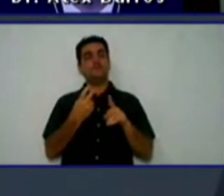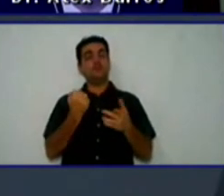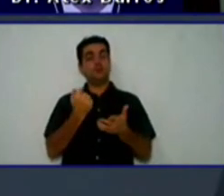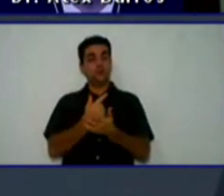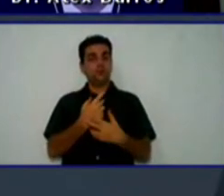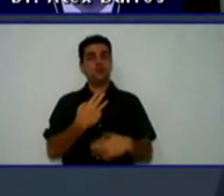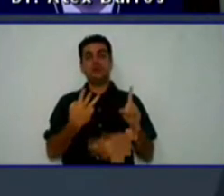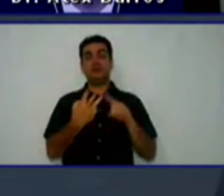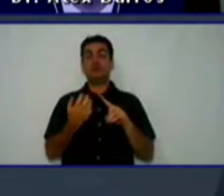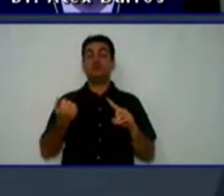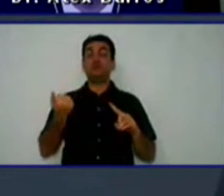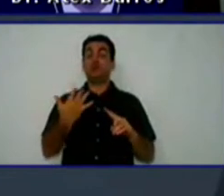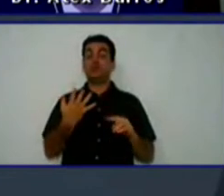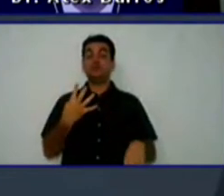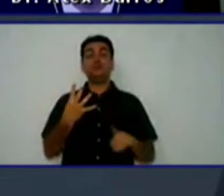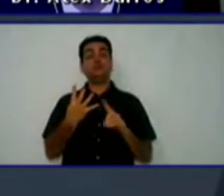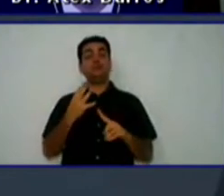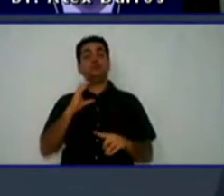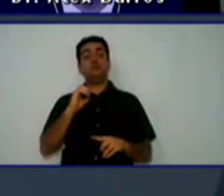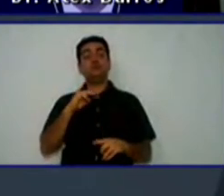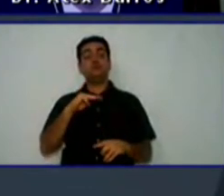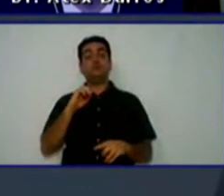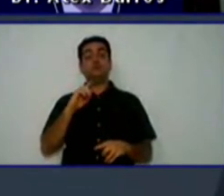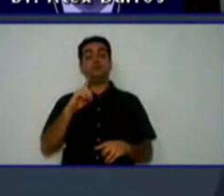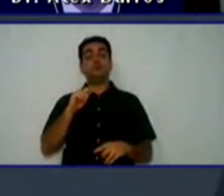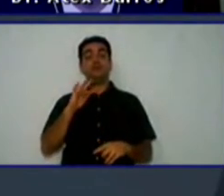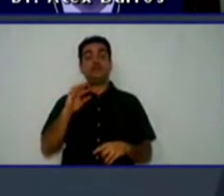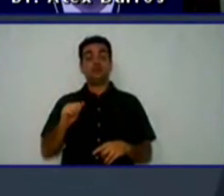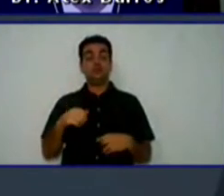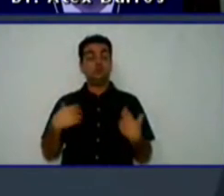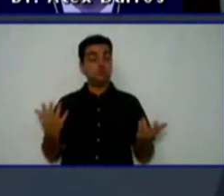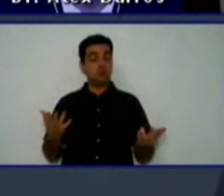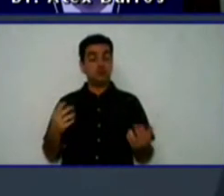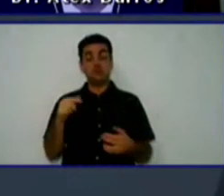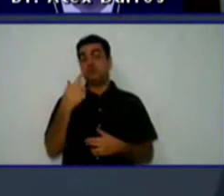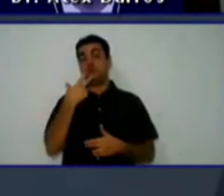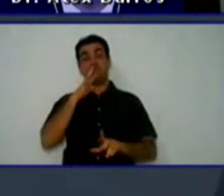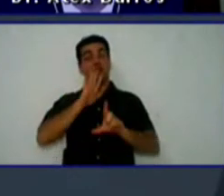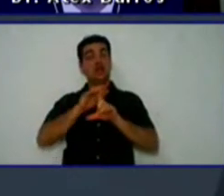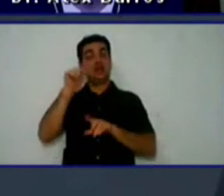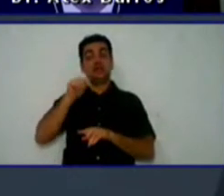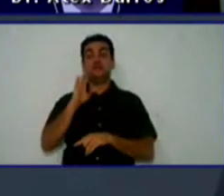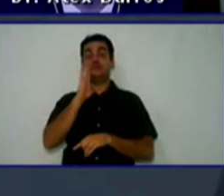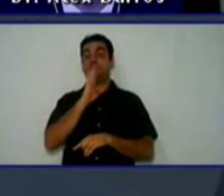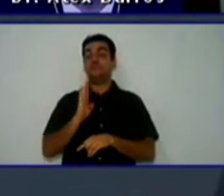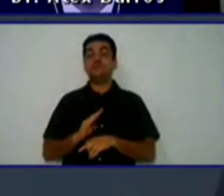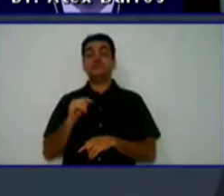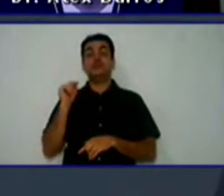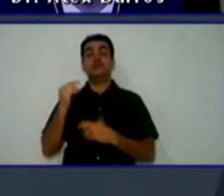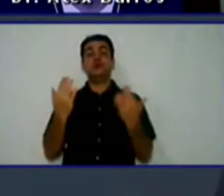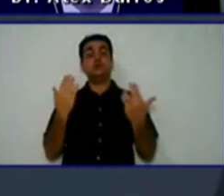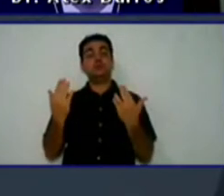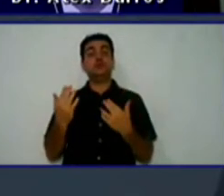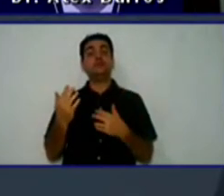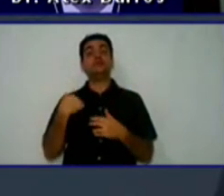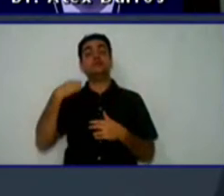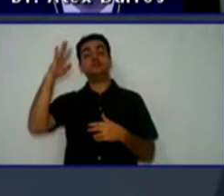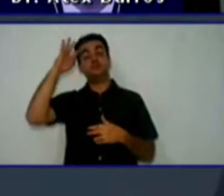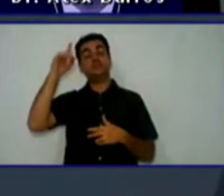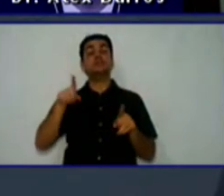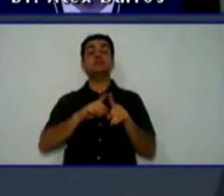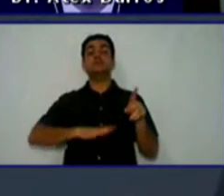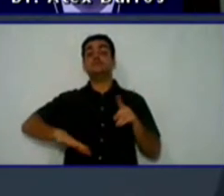de terceiro ou comodato. Por inexistir vedação expressa na legislação vigente à época e considerando a generalidade